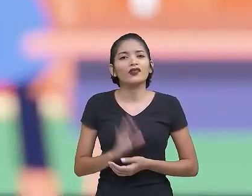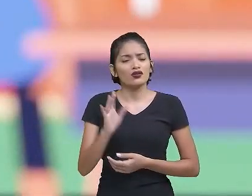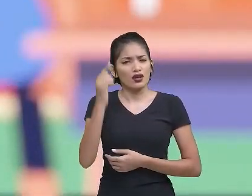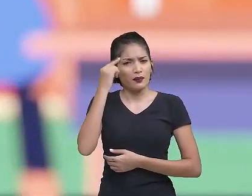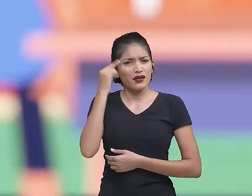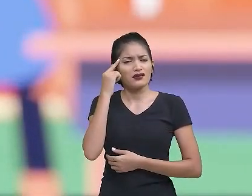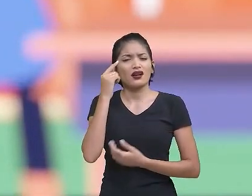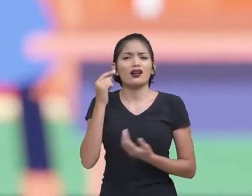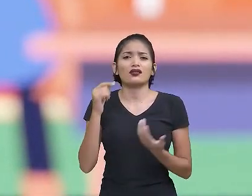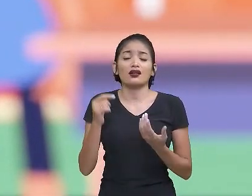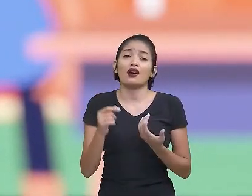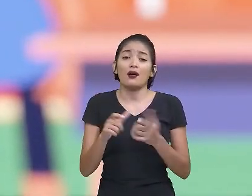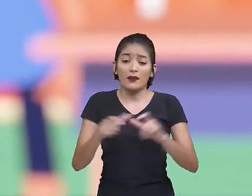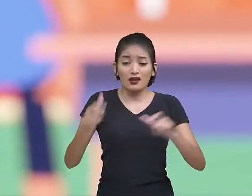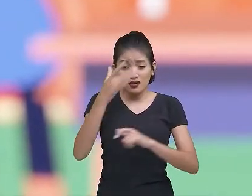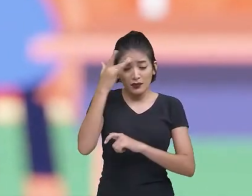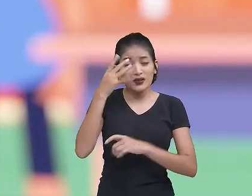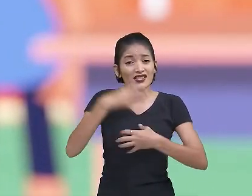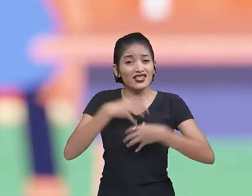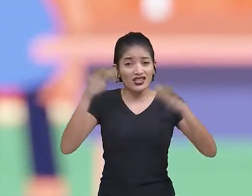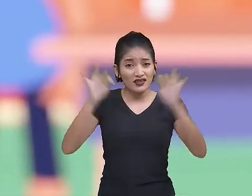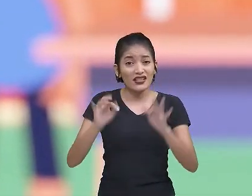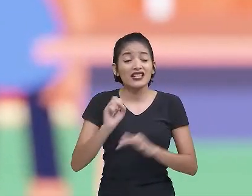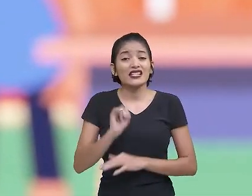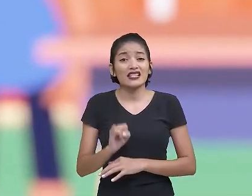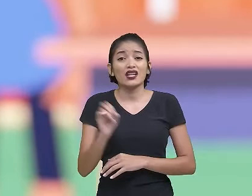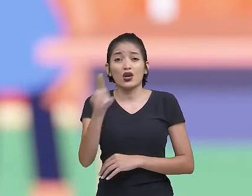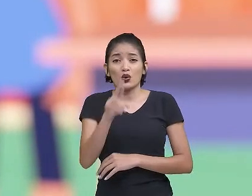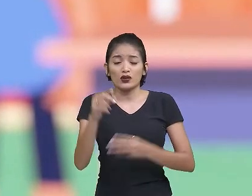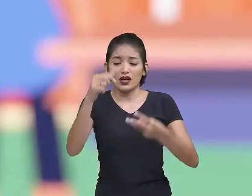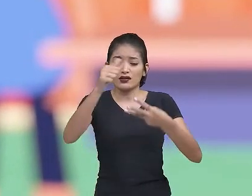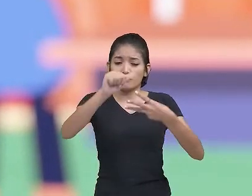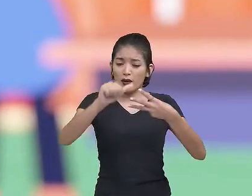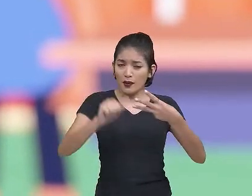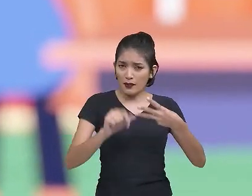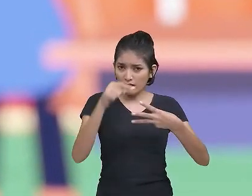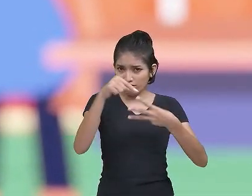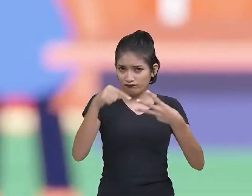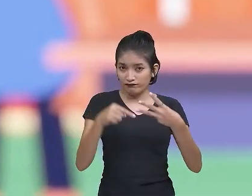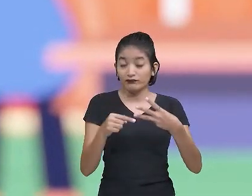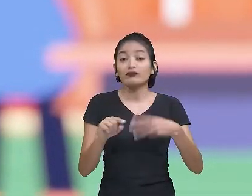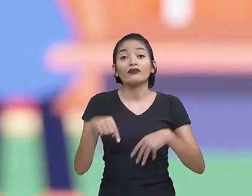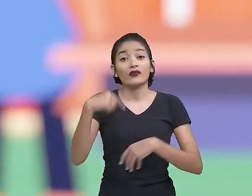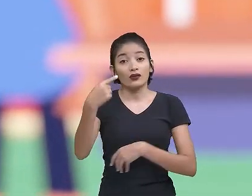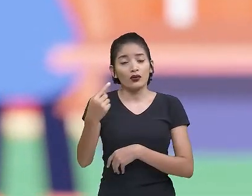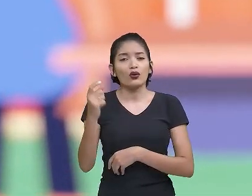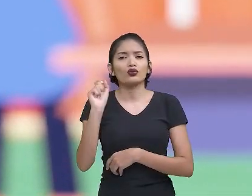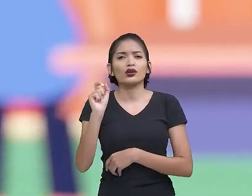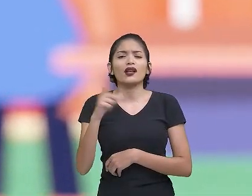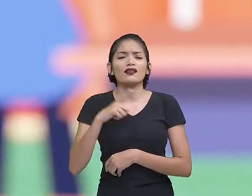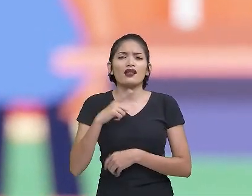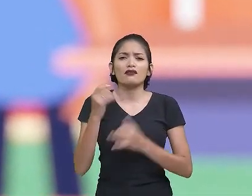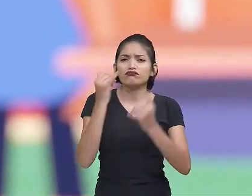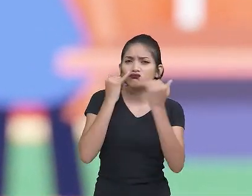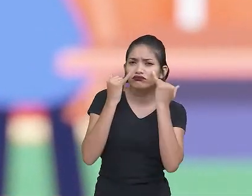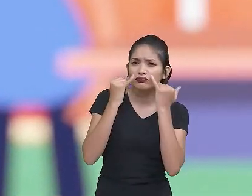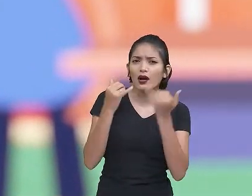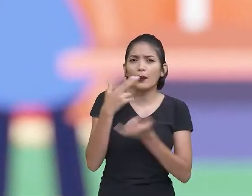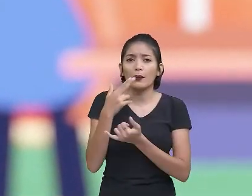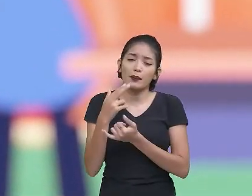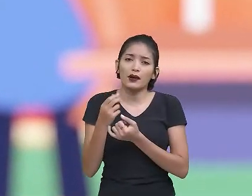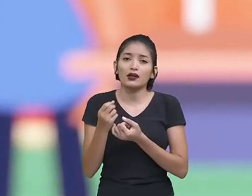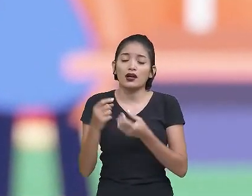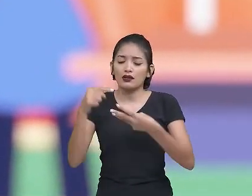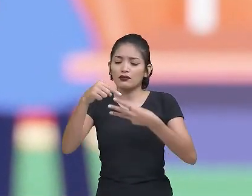pessoas seriam mais felizes se todos usassem sempre essas 3 peneiras? Da próxima vez que surgir um boato por aí, passem-no nas